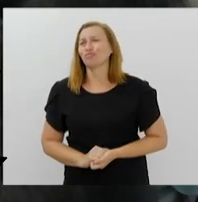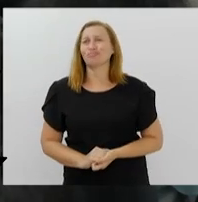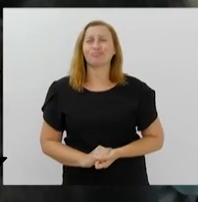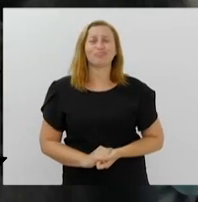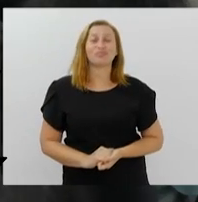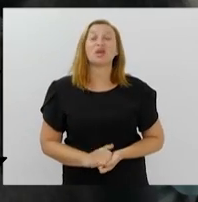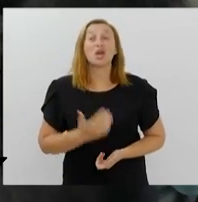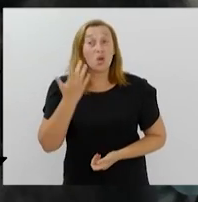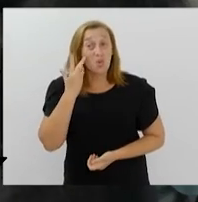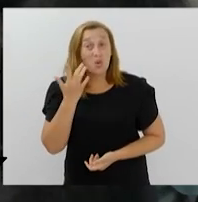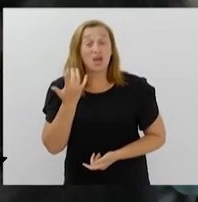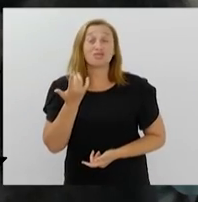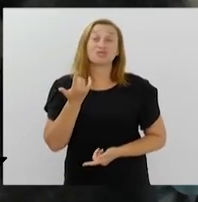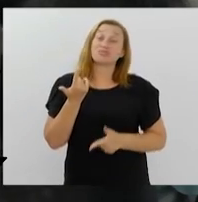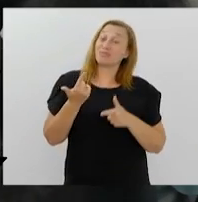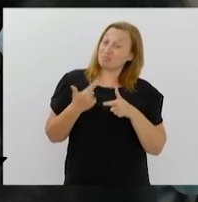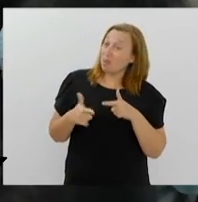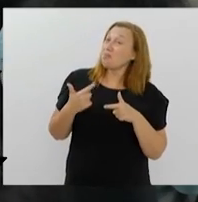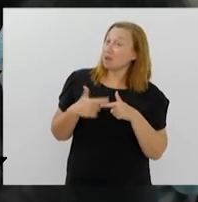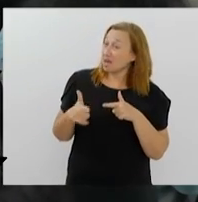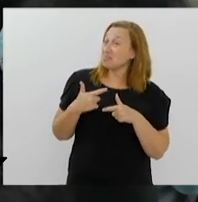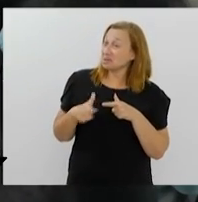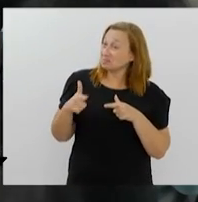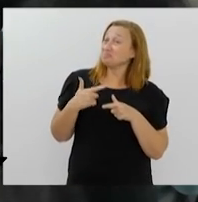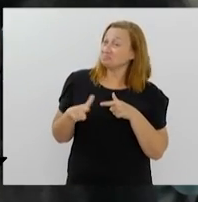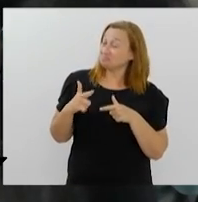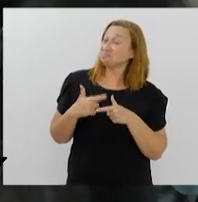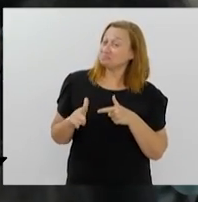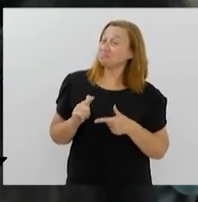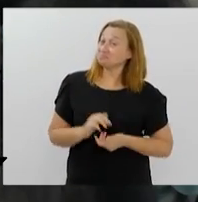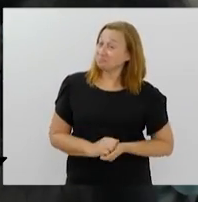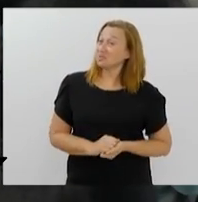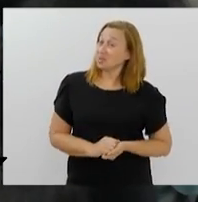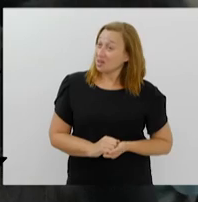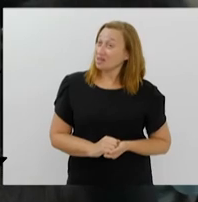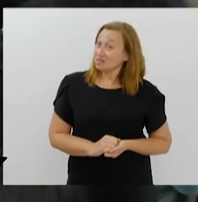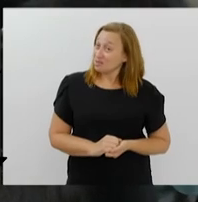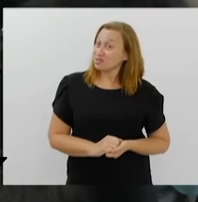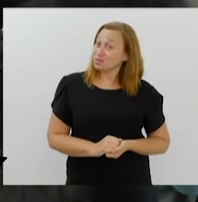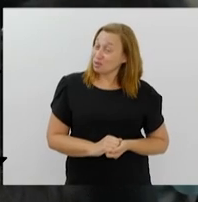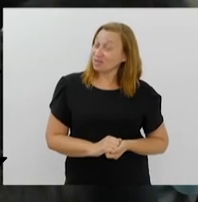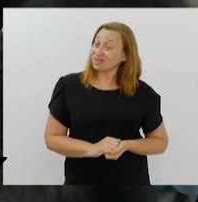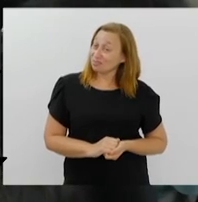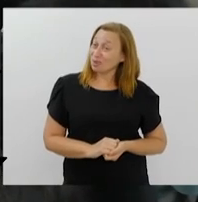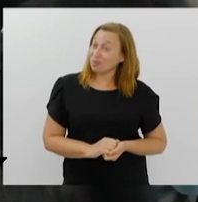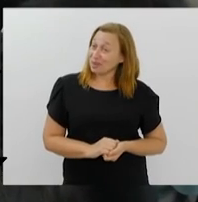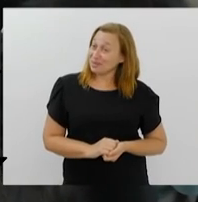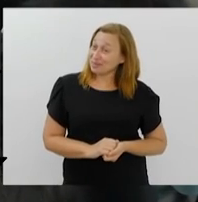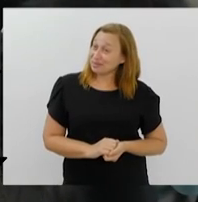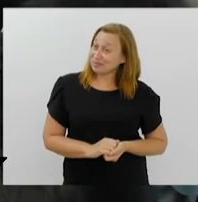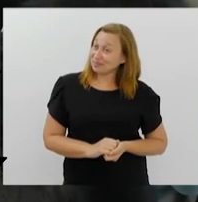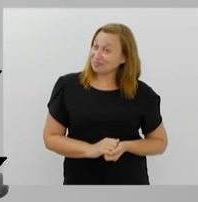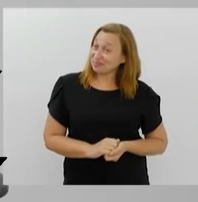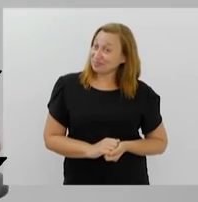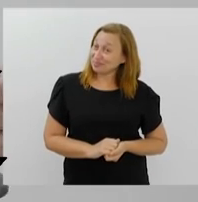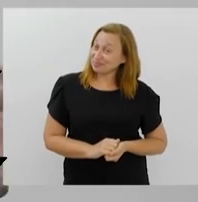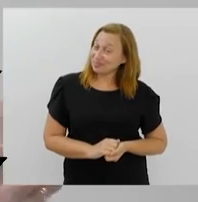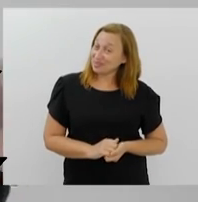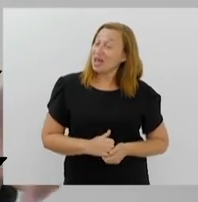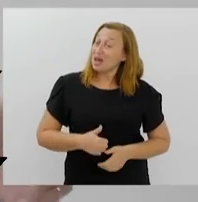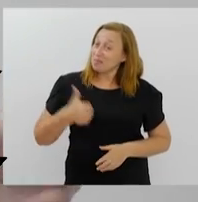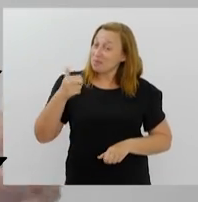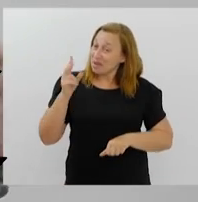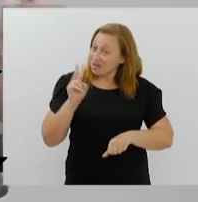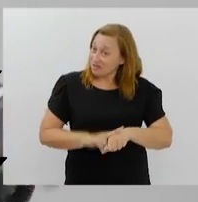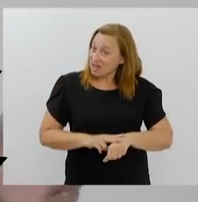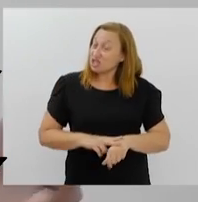acho que o senhor tem algum acho que o senhor senhor não compreendeu minha pergunta é a primeira vez